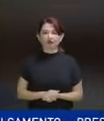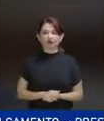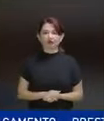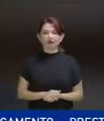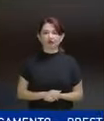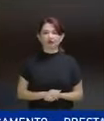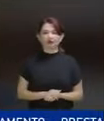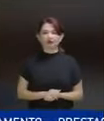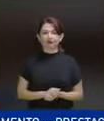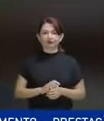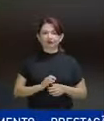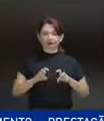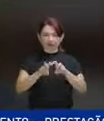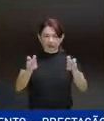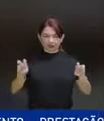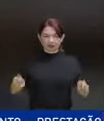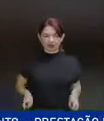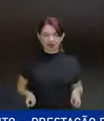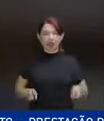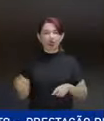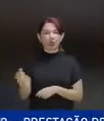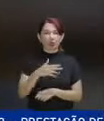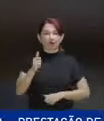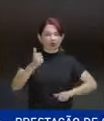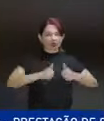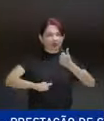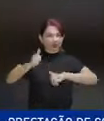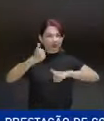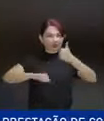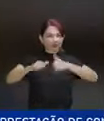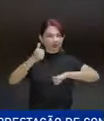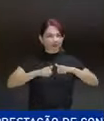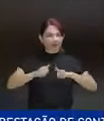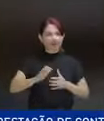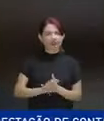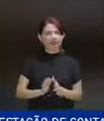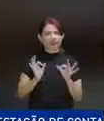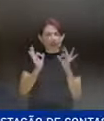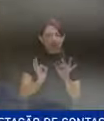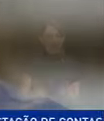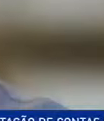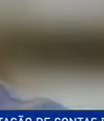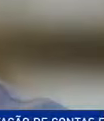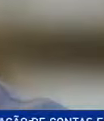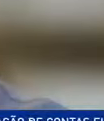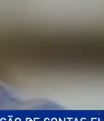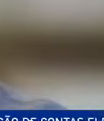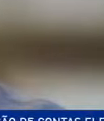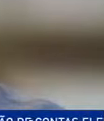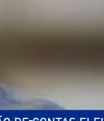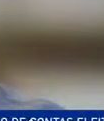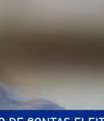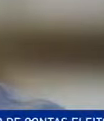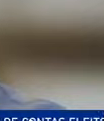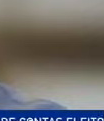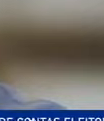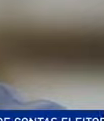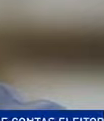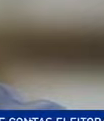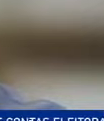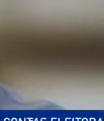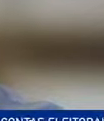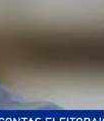despesas, a Corte de Origem proceda à nova análise da regularidade dos gastos realizados com recursos públicos, à luz